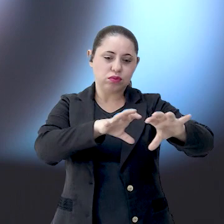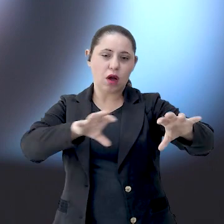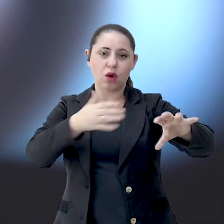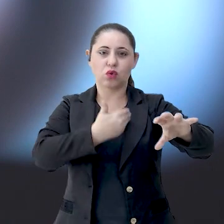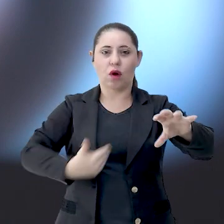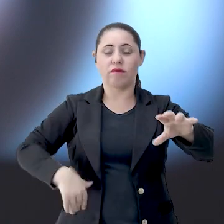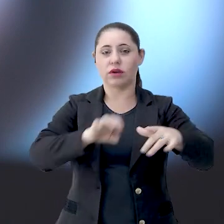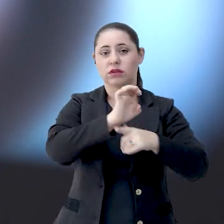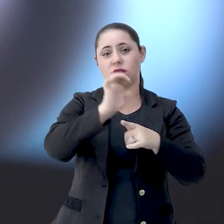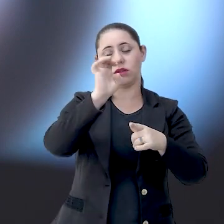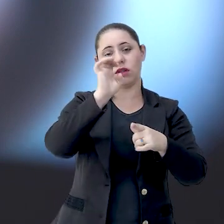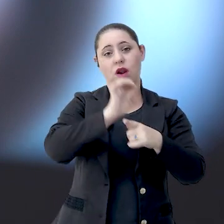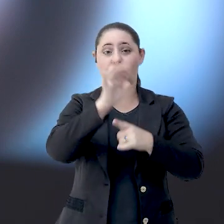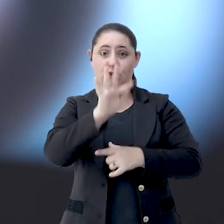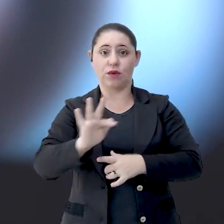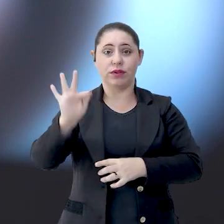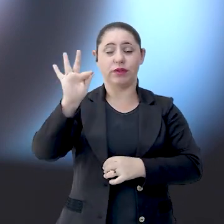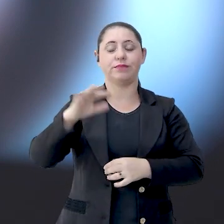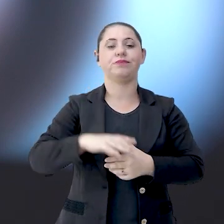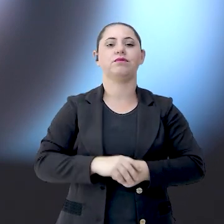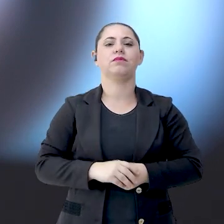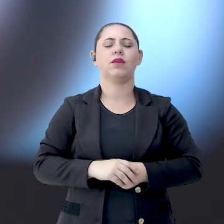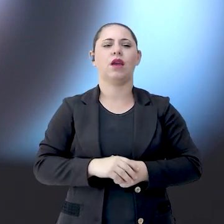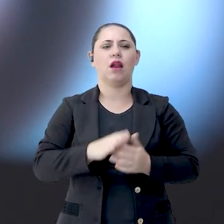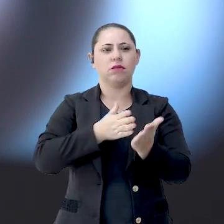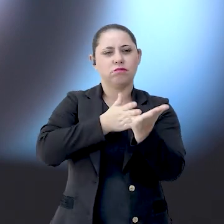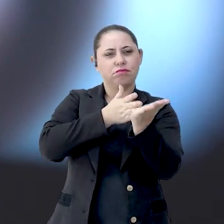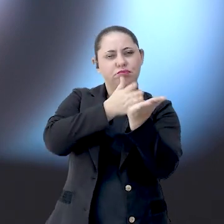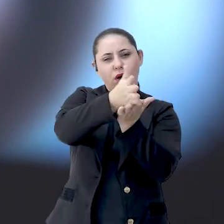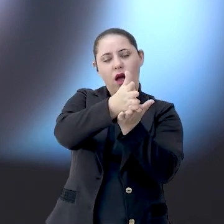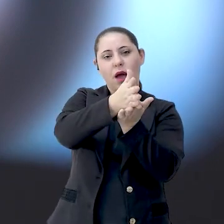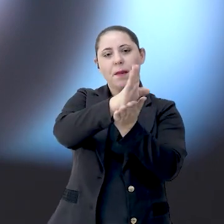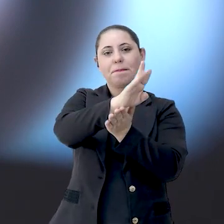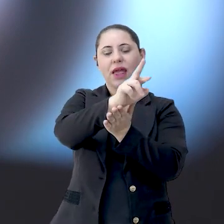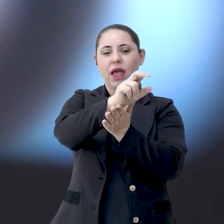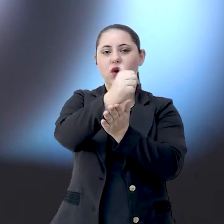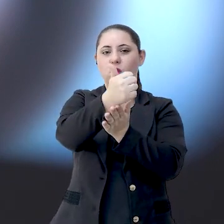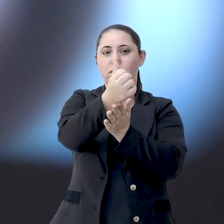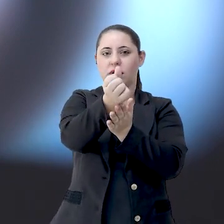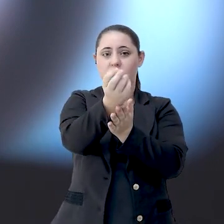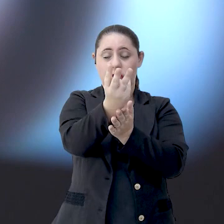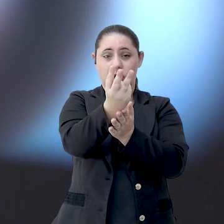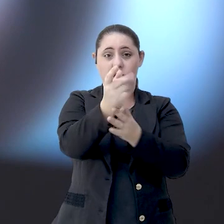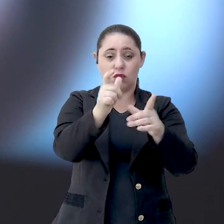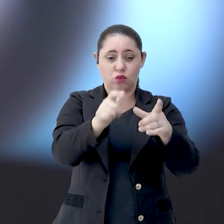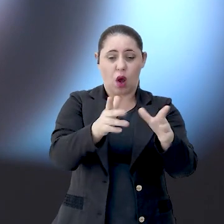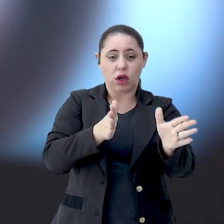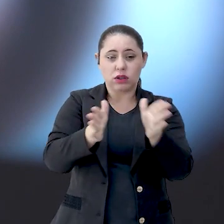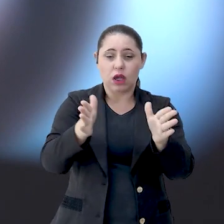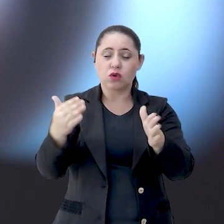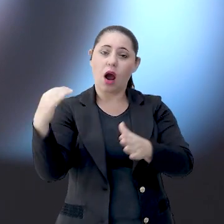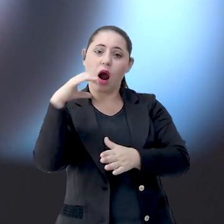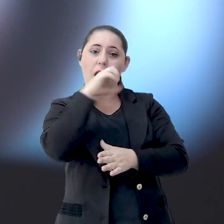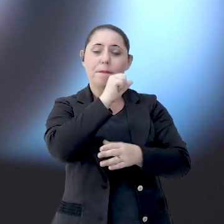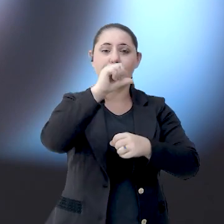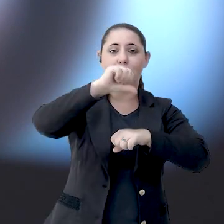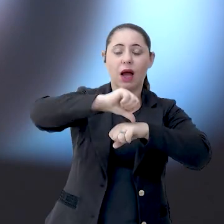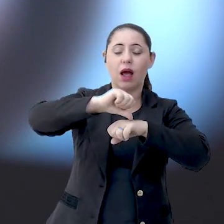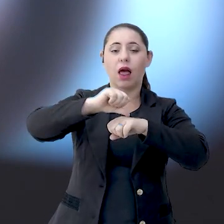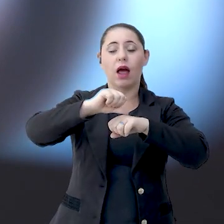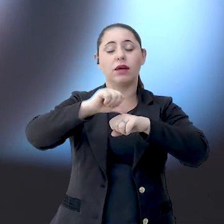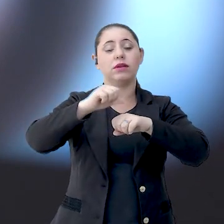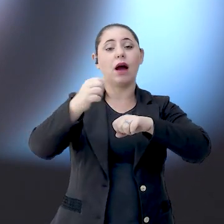Naviraí e Itaquiraí. A avicultura de corte também é bastante presente e o beneficiamento de